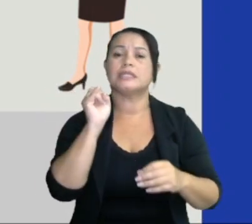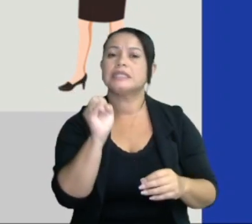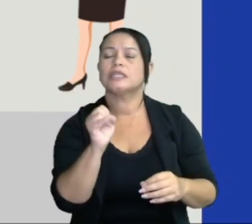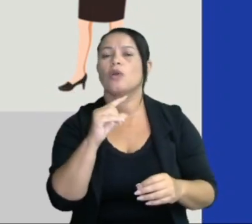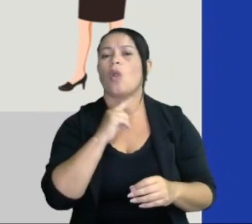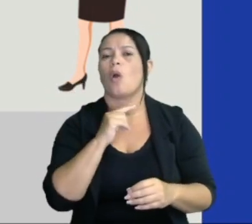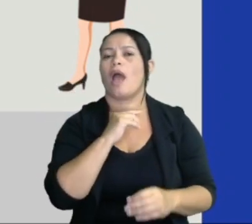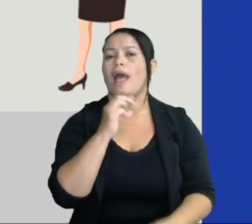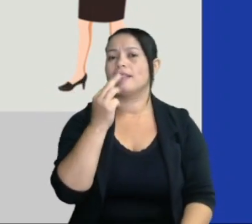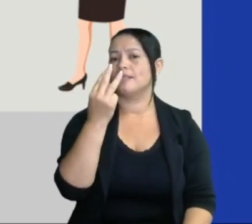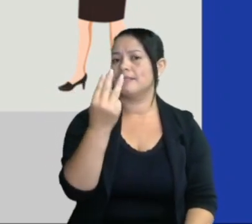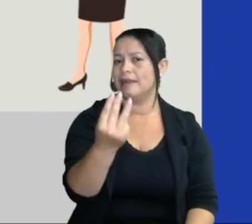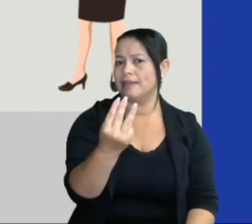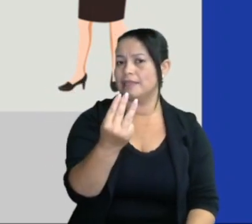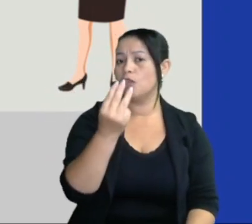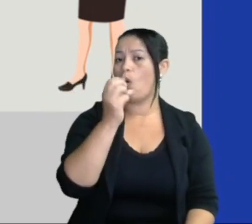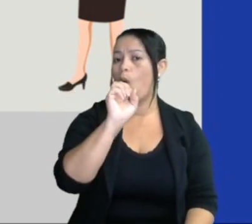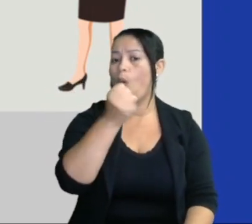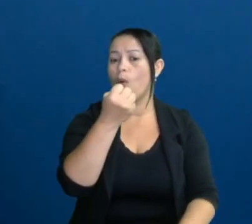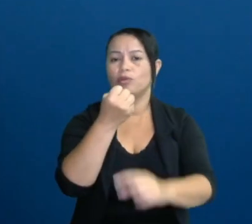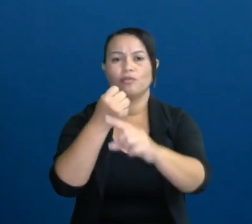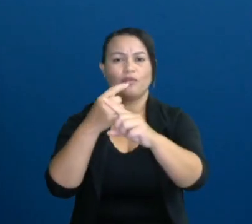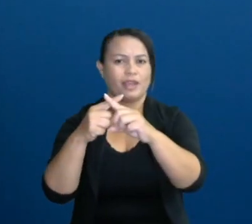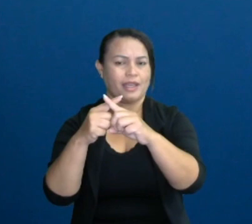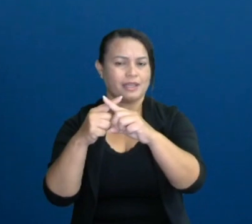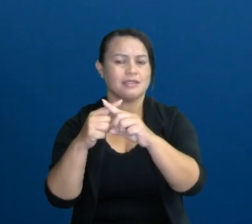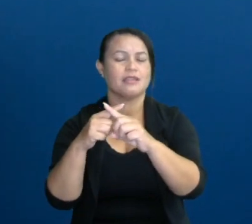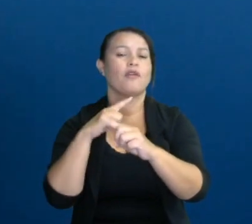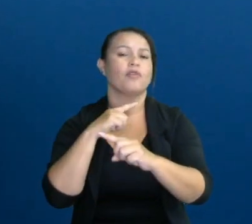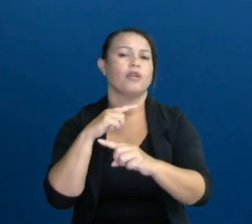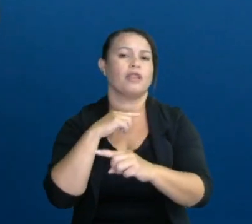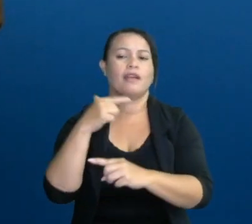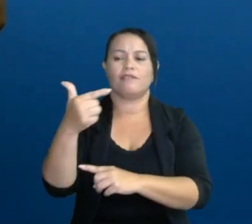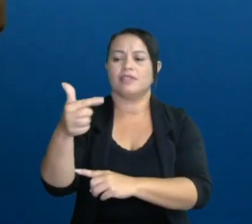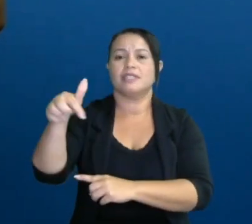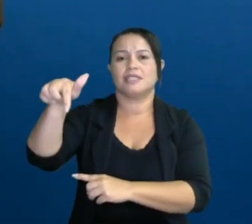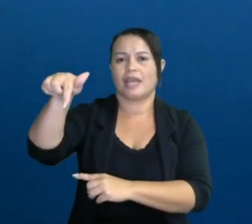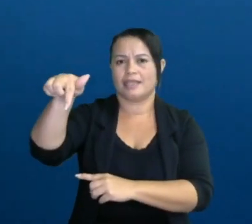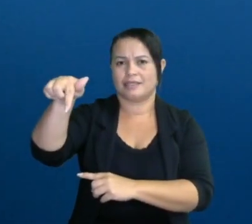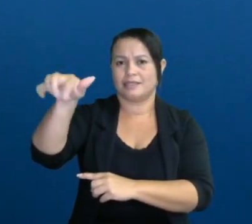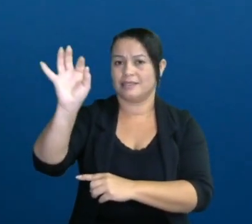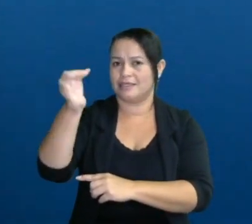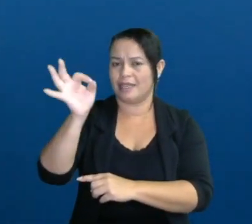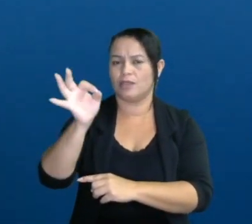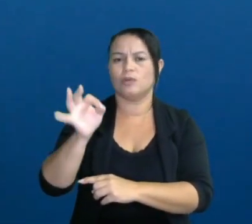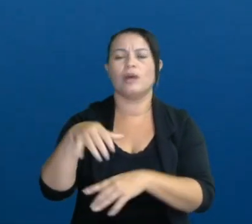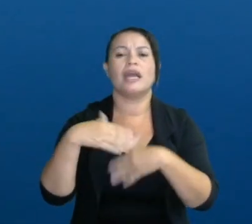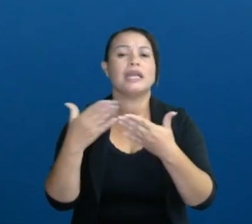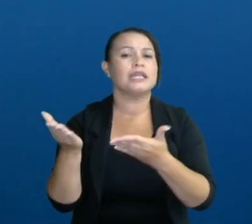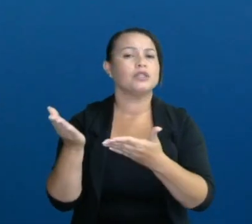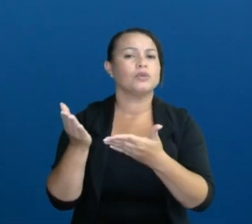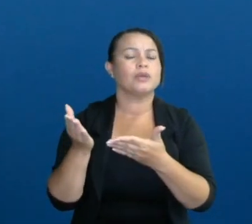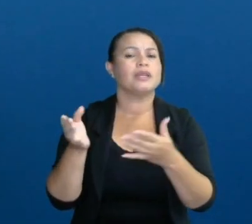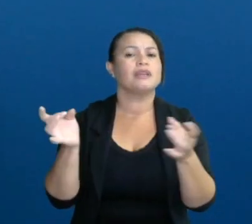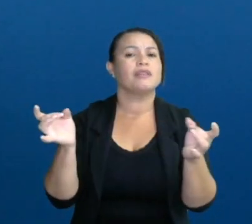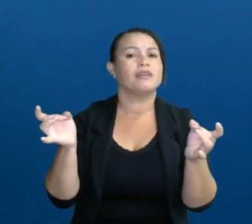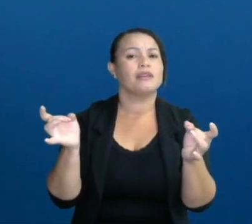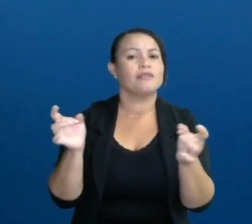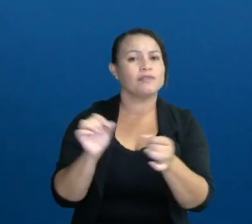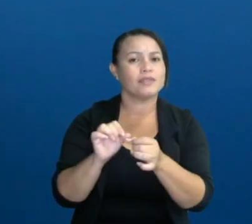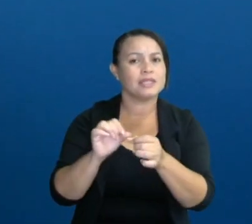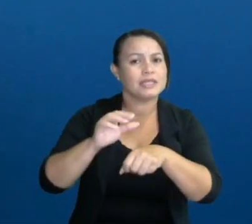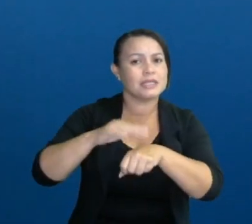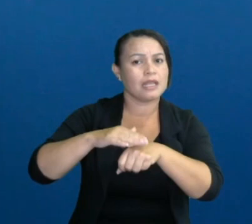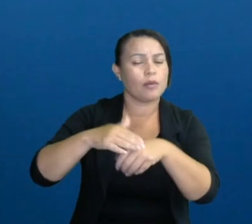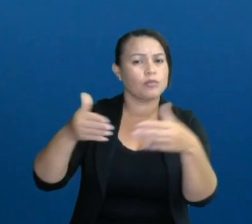colocar 3, 8 vezes, eu vou ter um total de 27. Isso que acabamos de